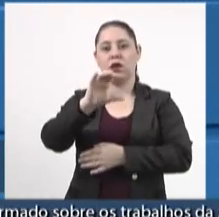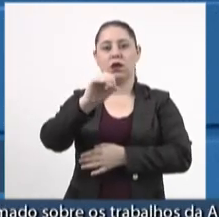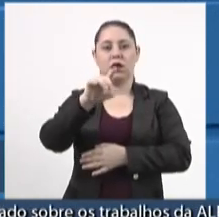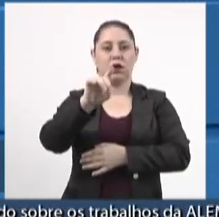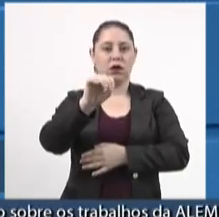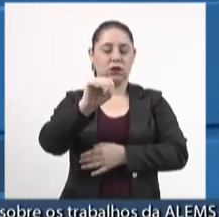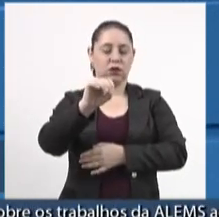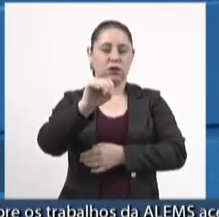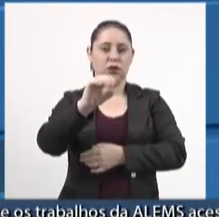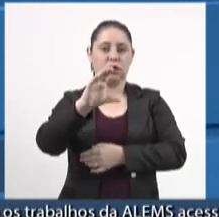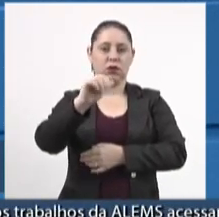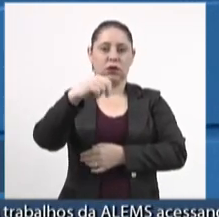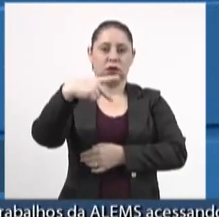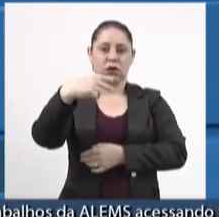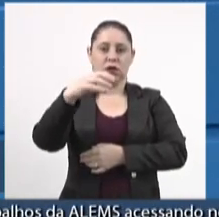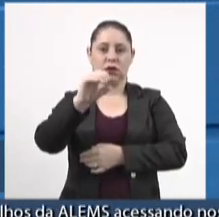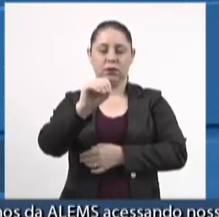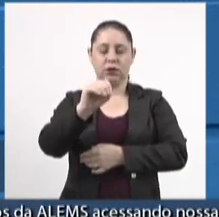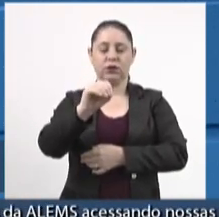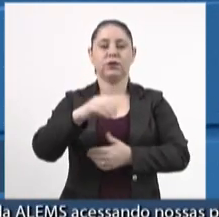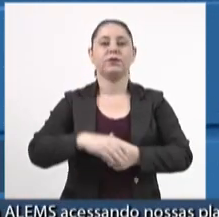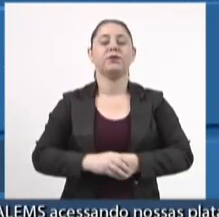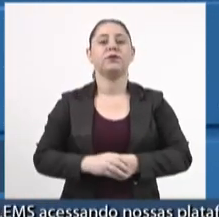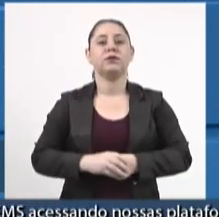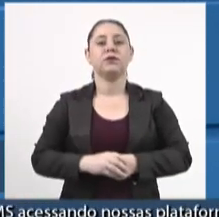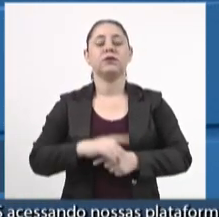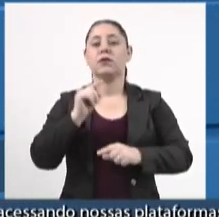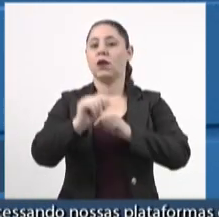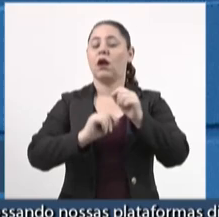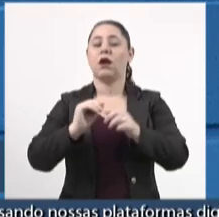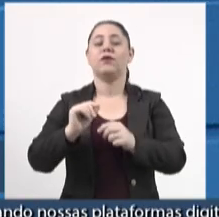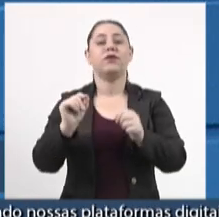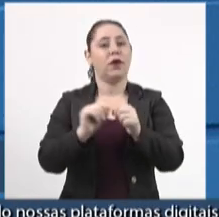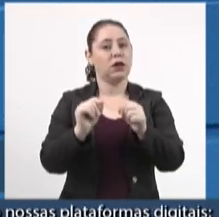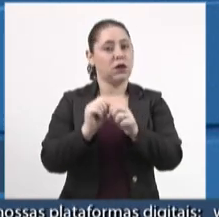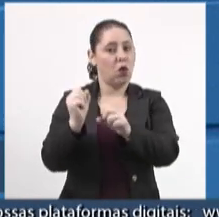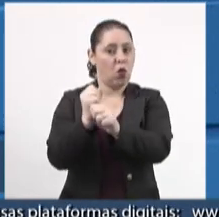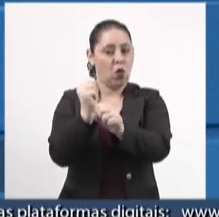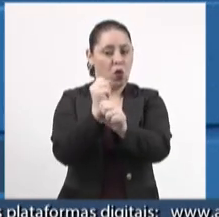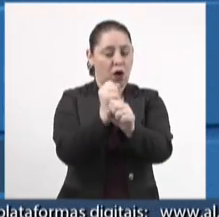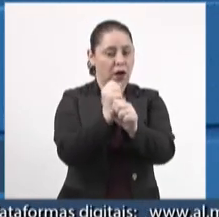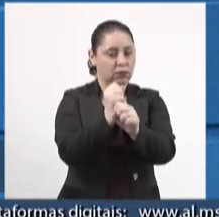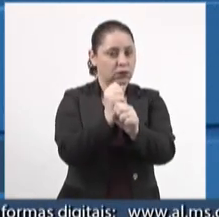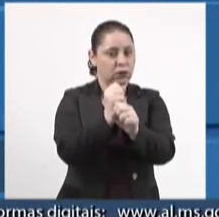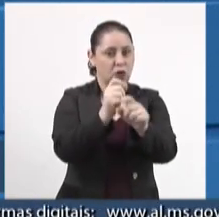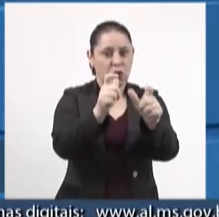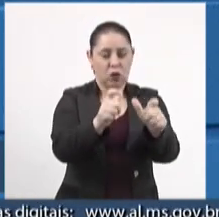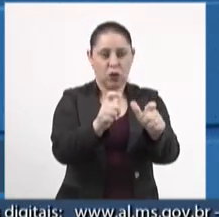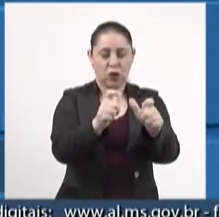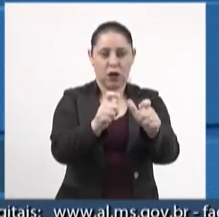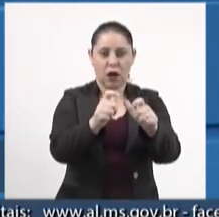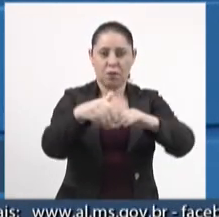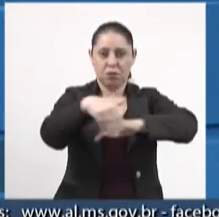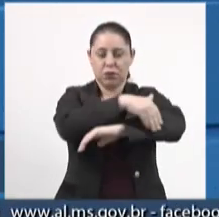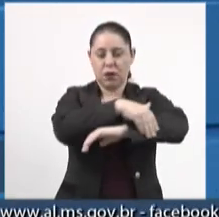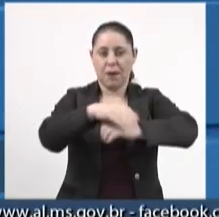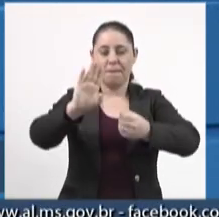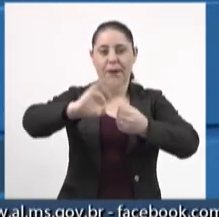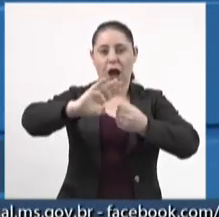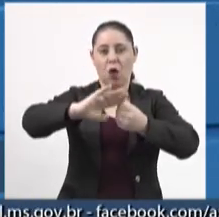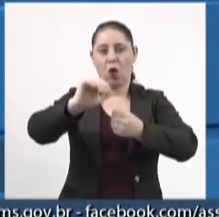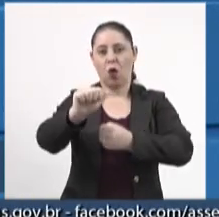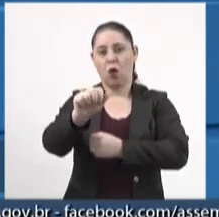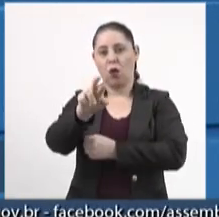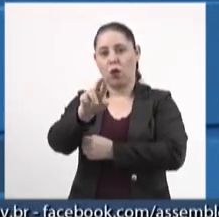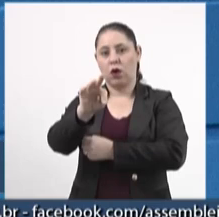Campos Ametla, que realize obras nas áreas de encostas do bairro de Arthur